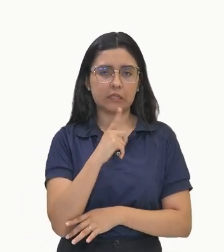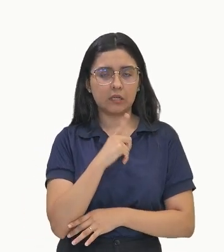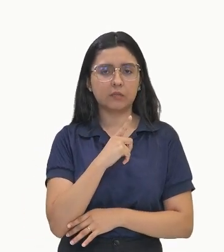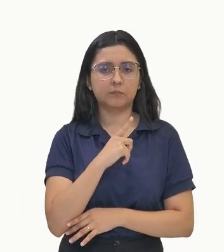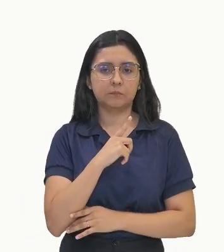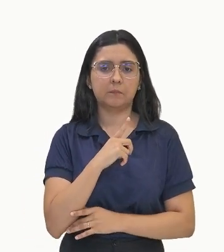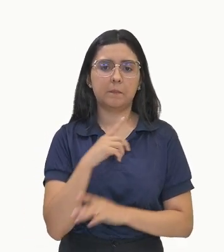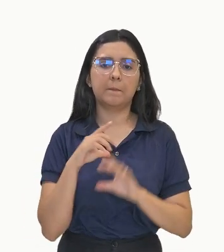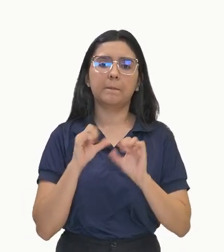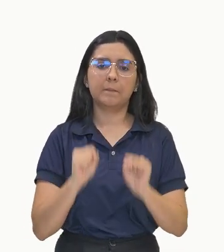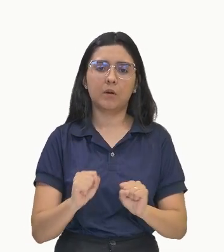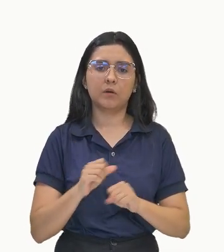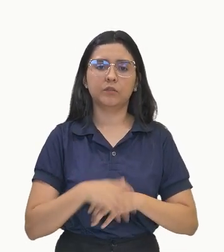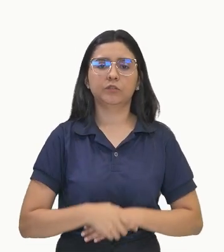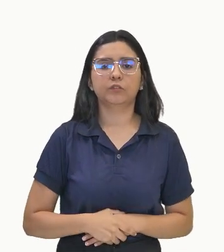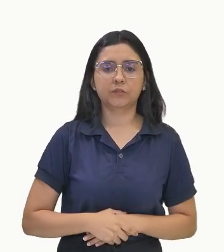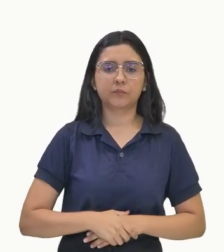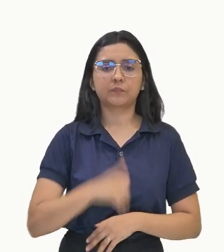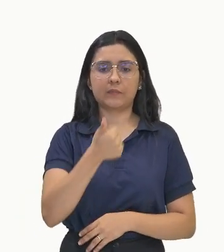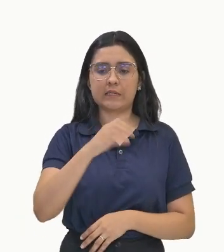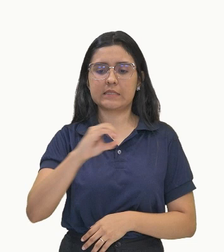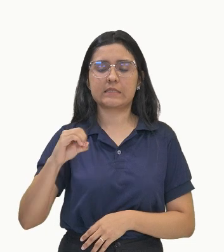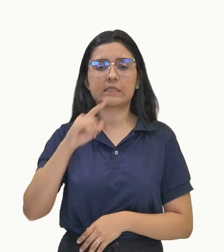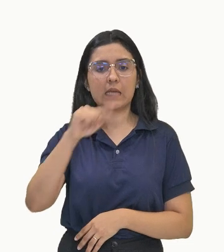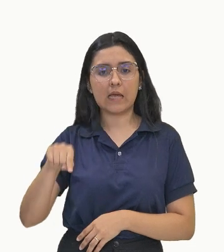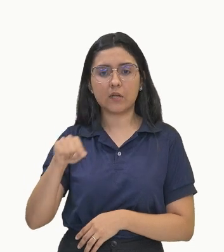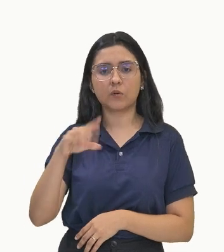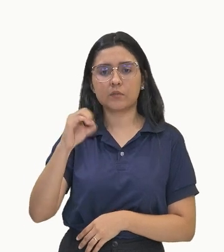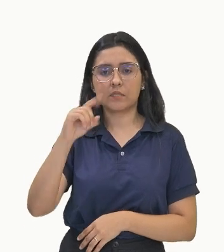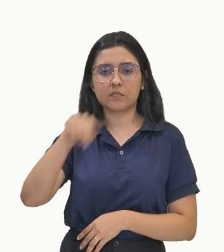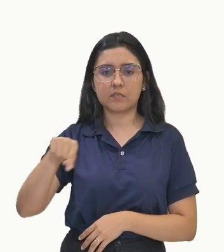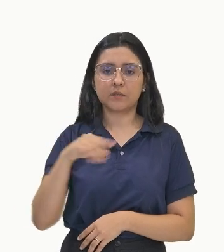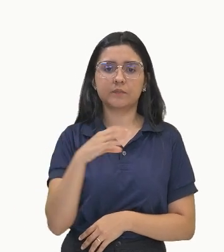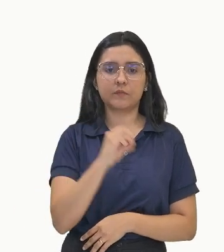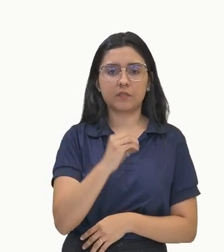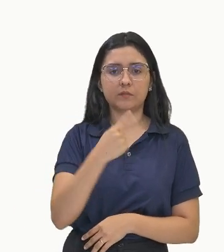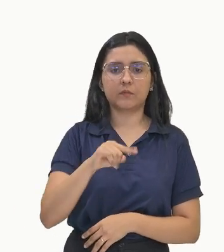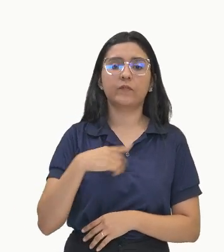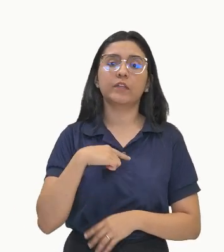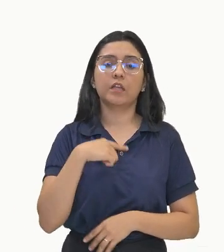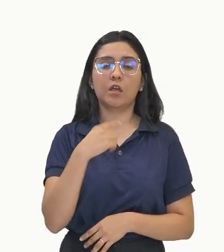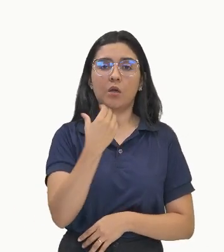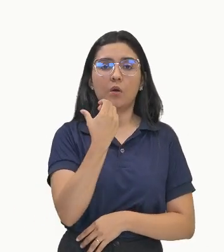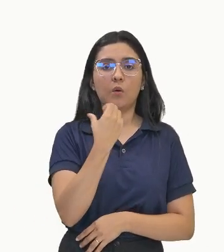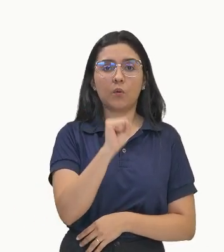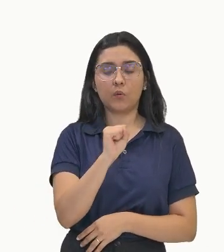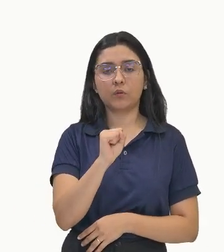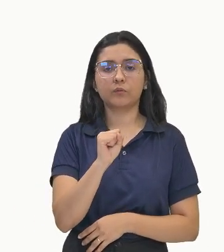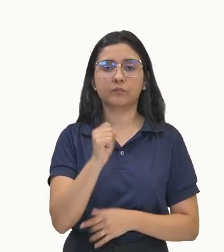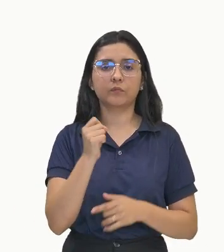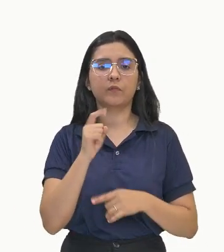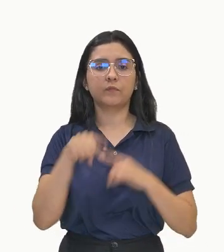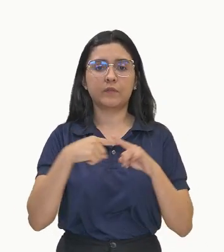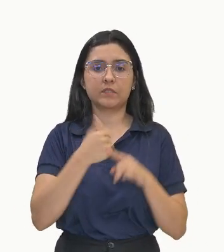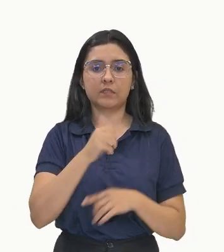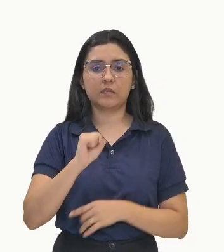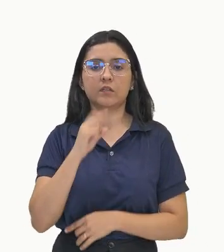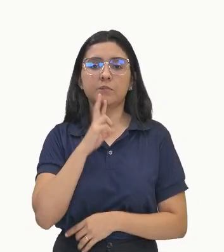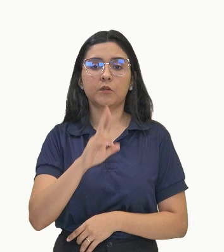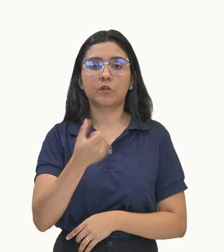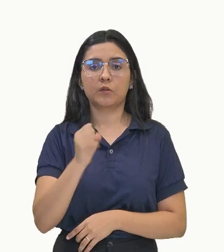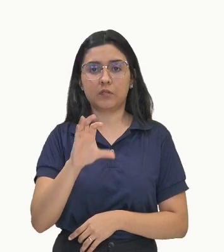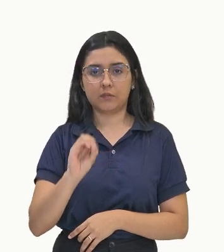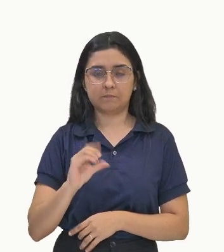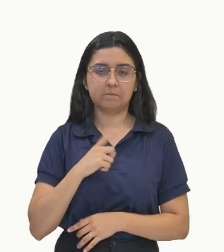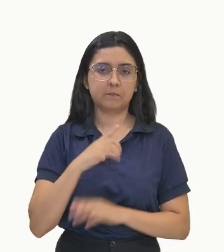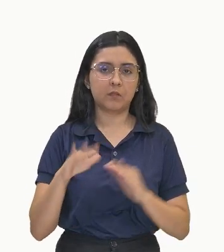Você corta esse 0 com esse 0. Aí você vai ter 8 vezes 10 dá 80. Então, aqui é